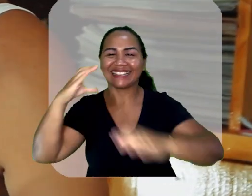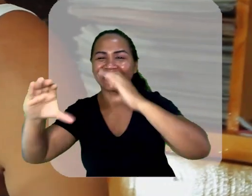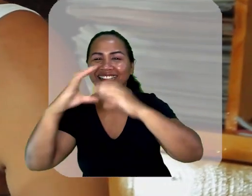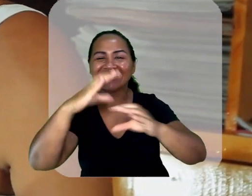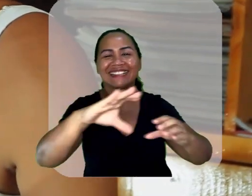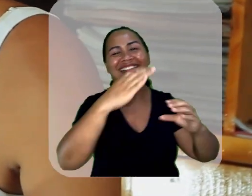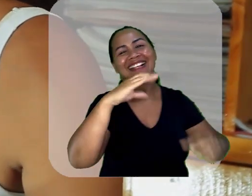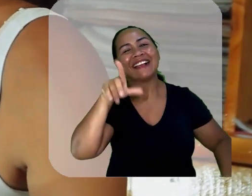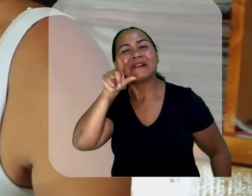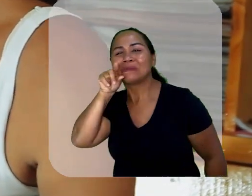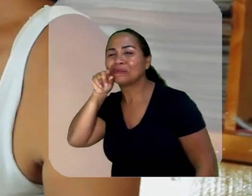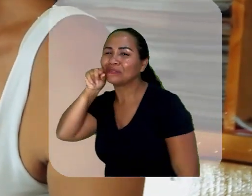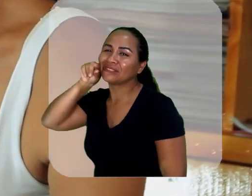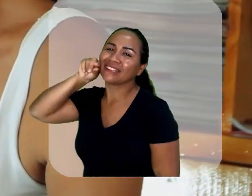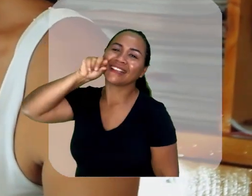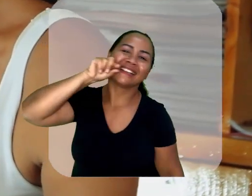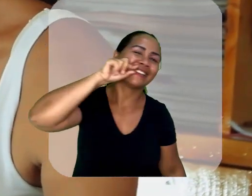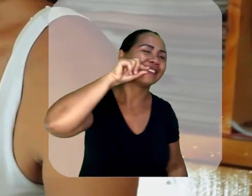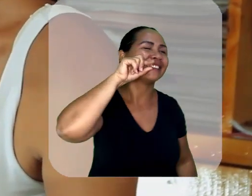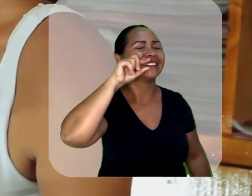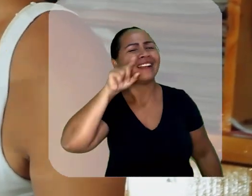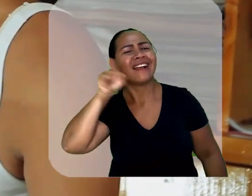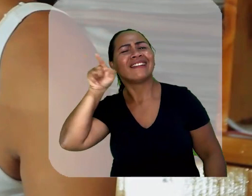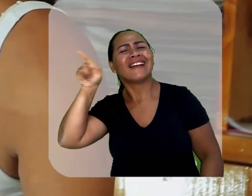cantar do rouxinol lá no